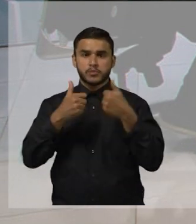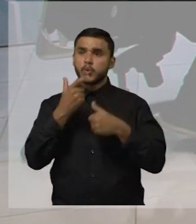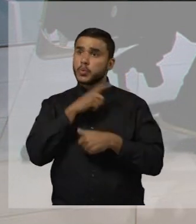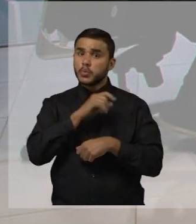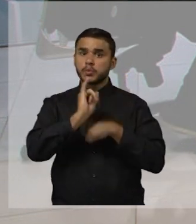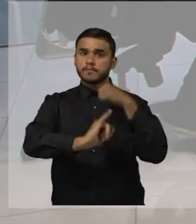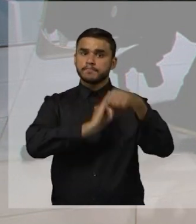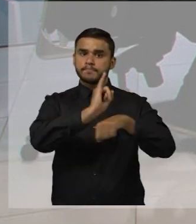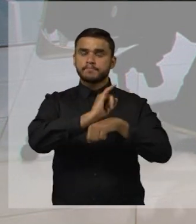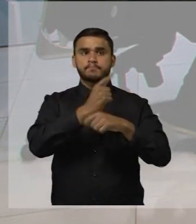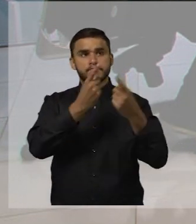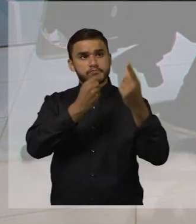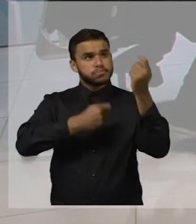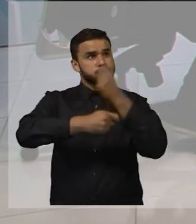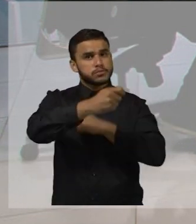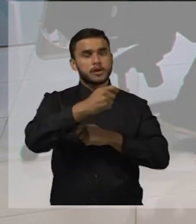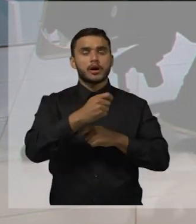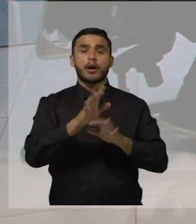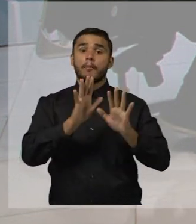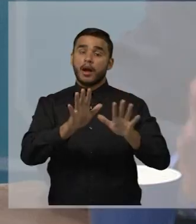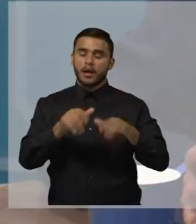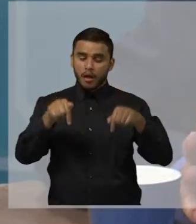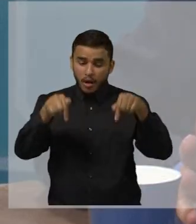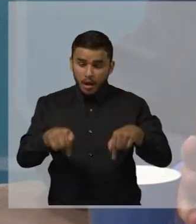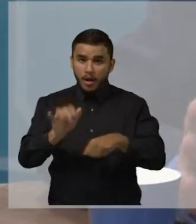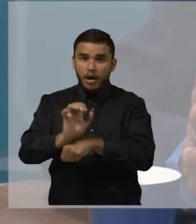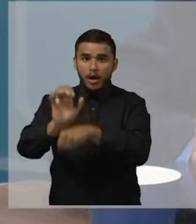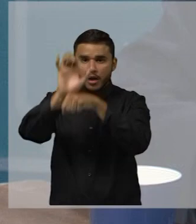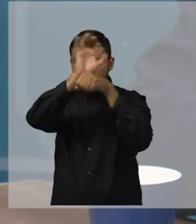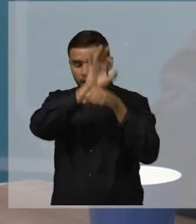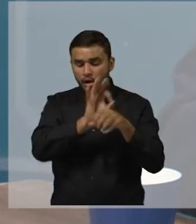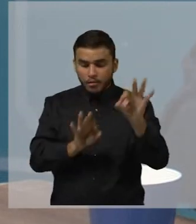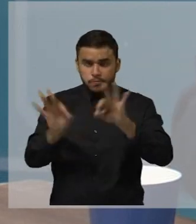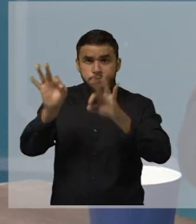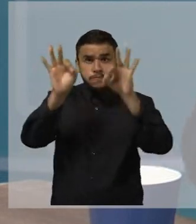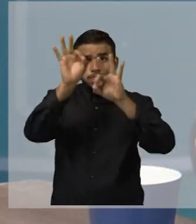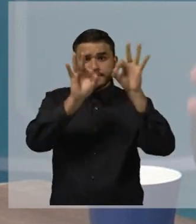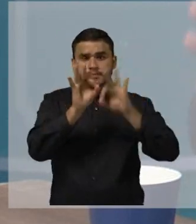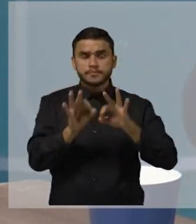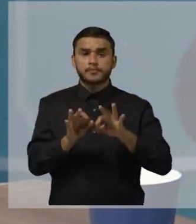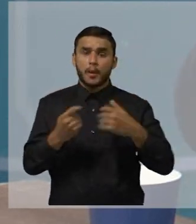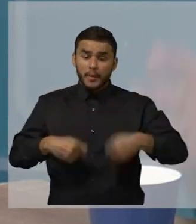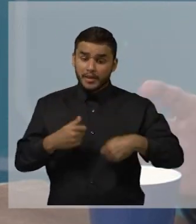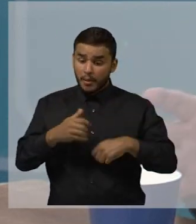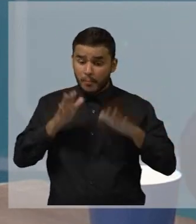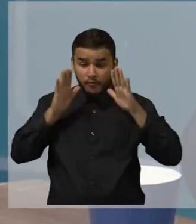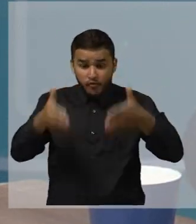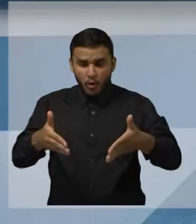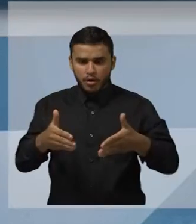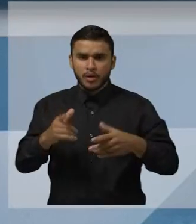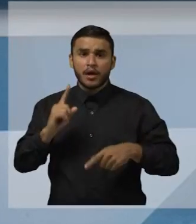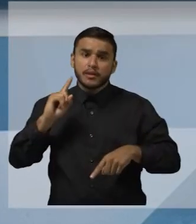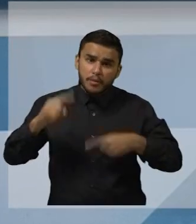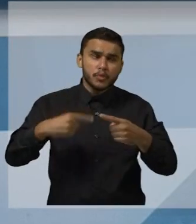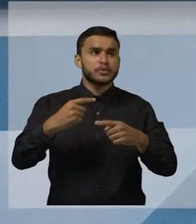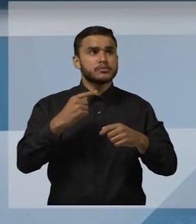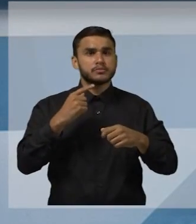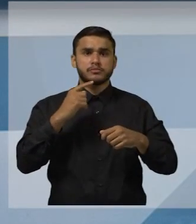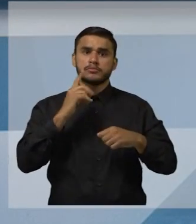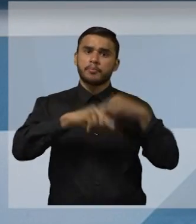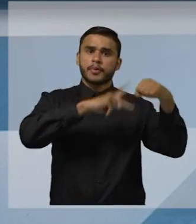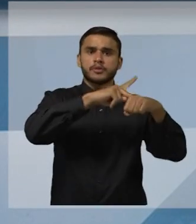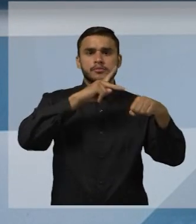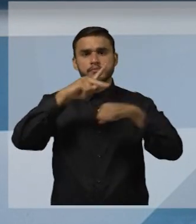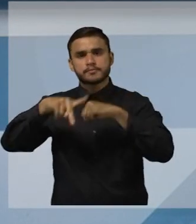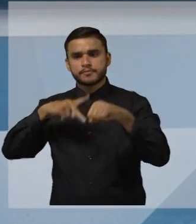internacionais importantes, mas antes você tem que arrumar a casa. E arrumar a casa, eu acho que passa pela reorganização federativa.